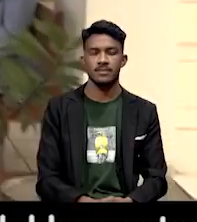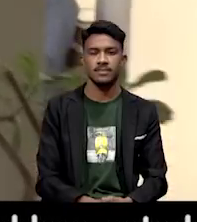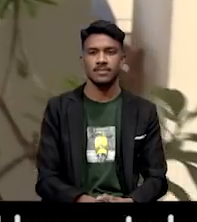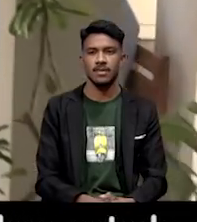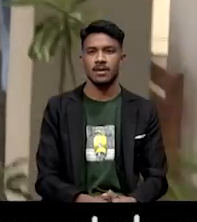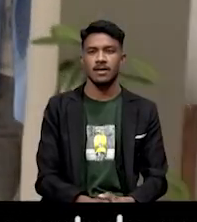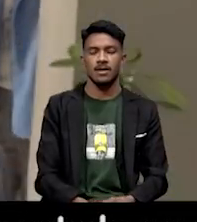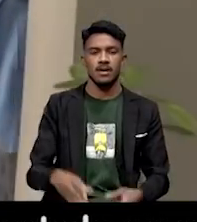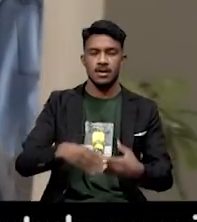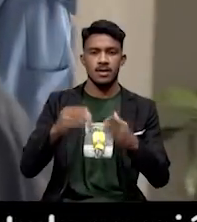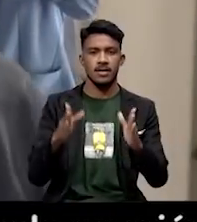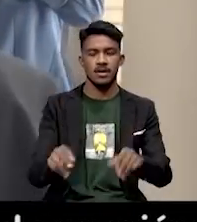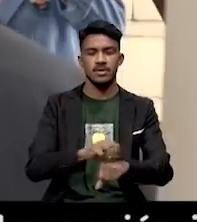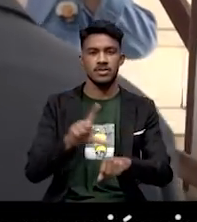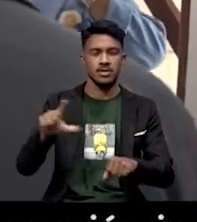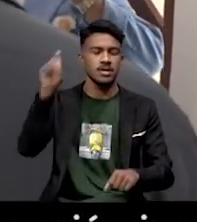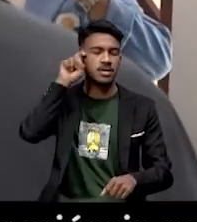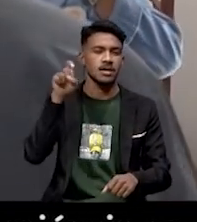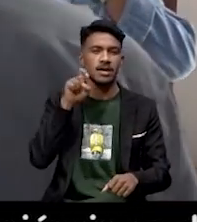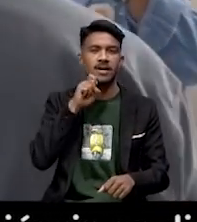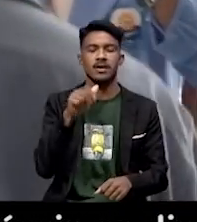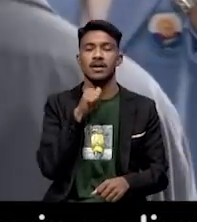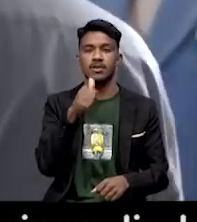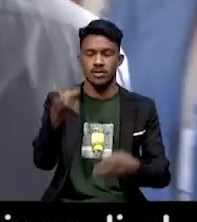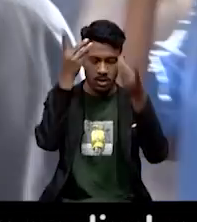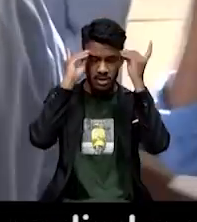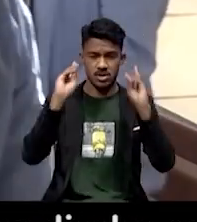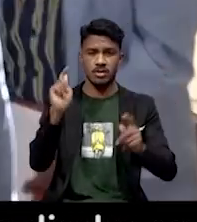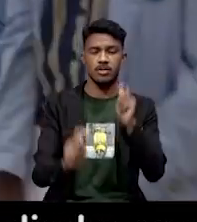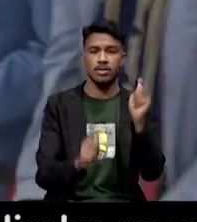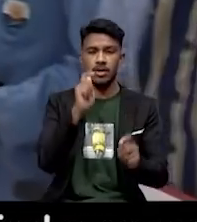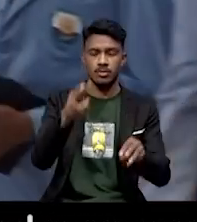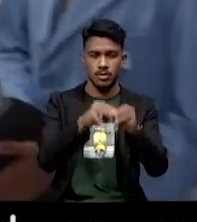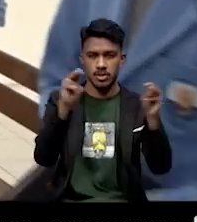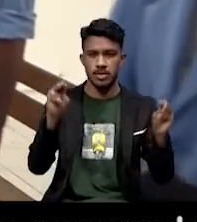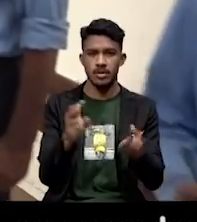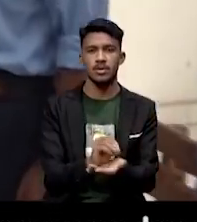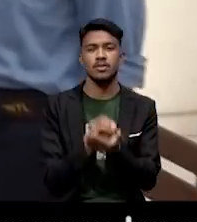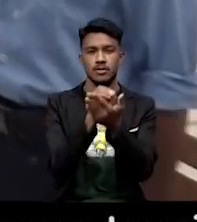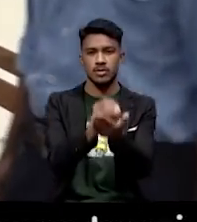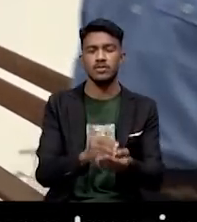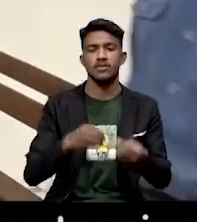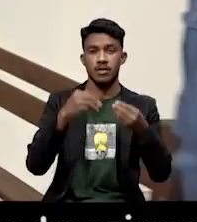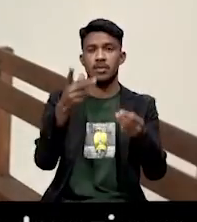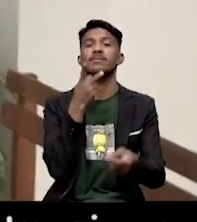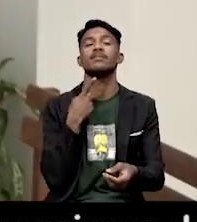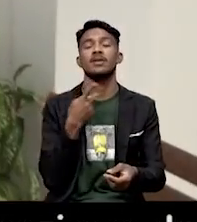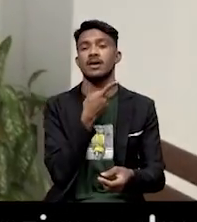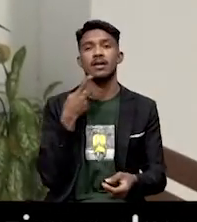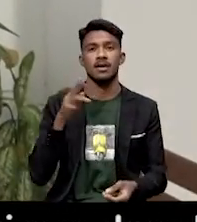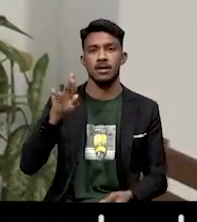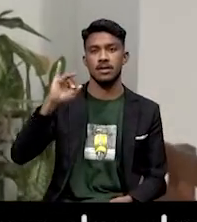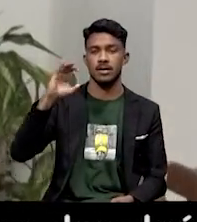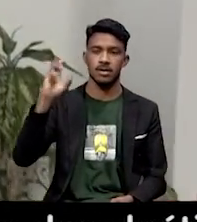Líder nasional Kairala Shanana Gushmão ladung satisfaz so decisão nebe tribunal distrital Oikusi Fosai ba es padre Richard Dasbak tamba rona